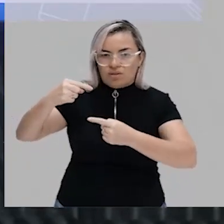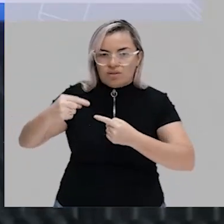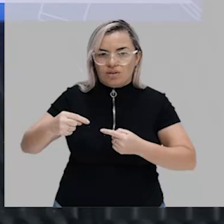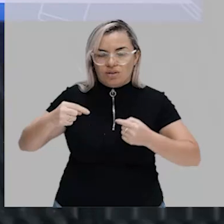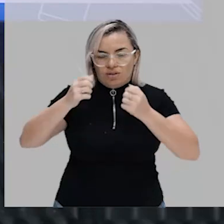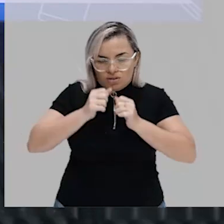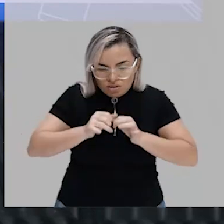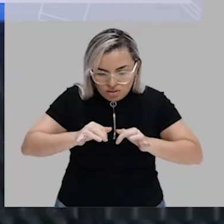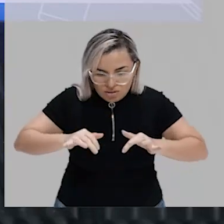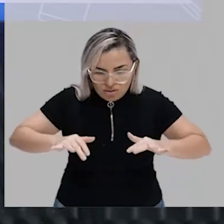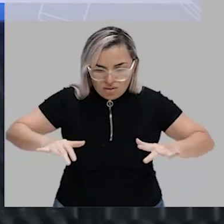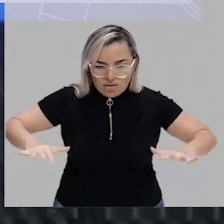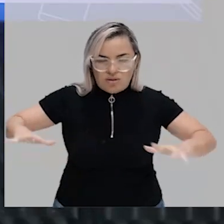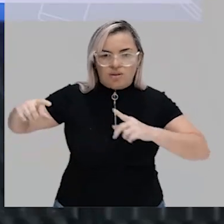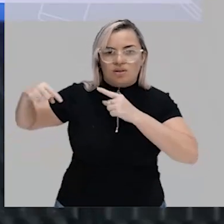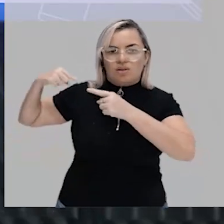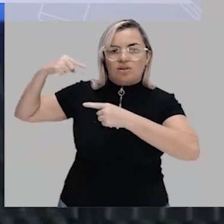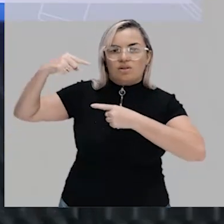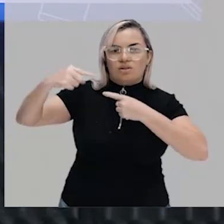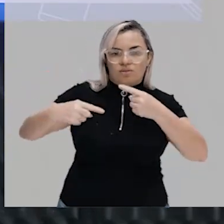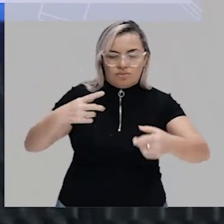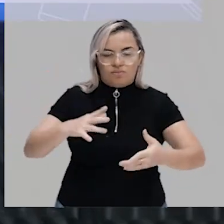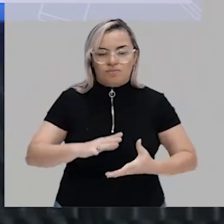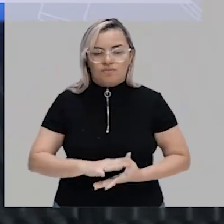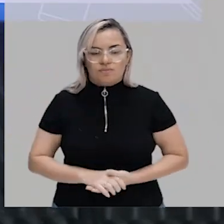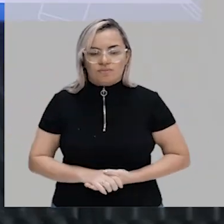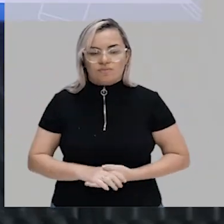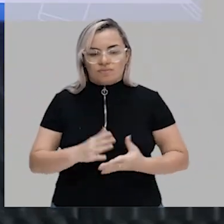transmitida de geração a geração.